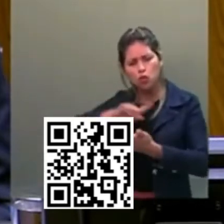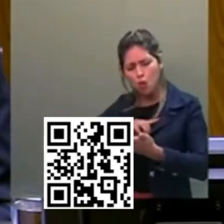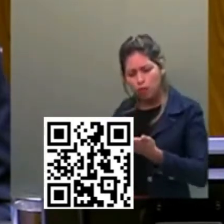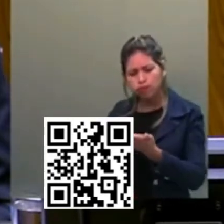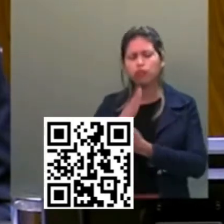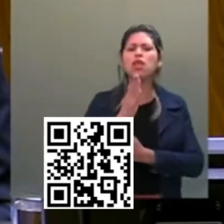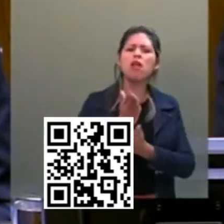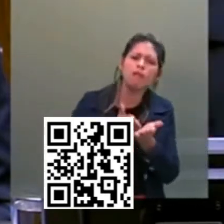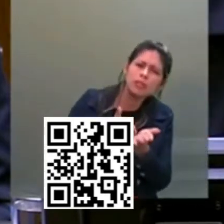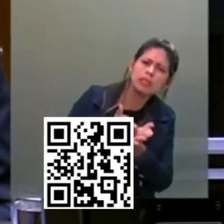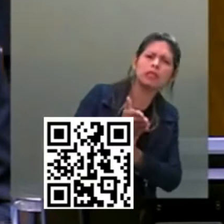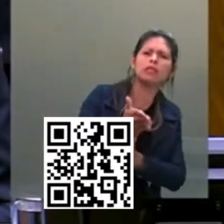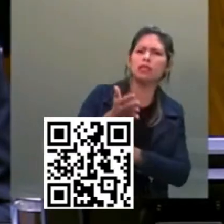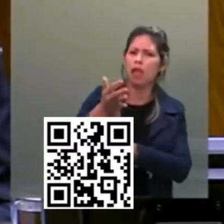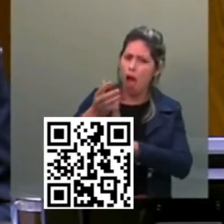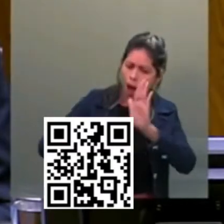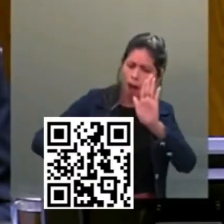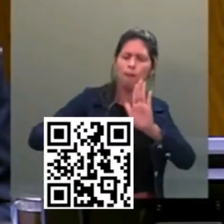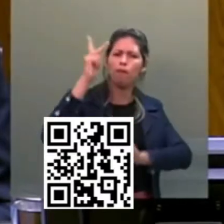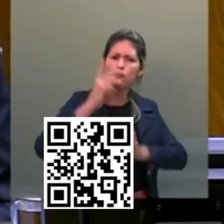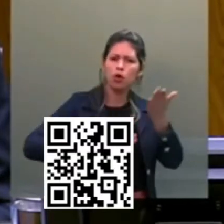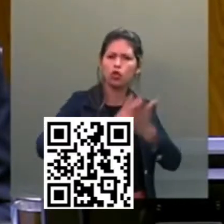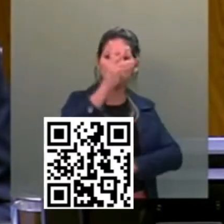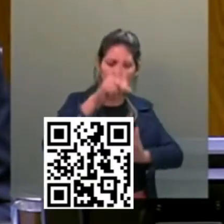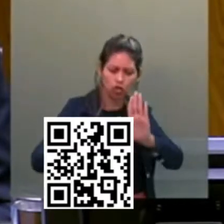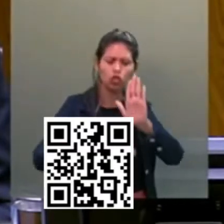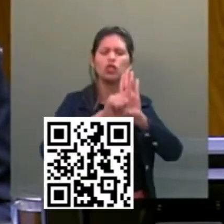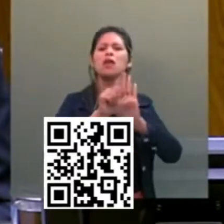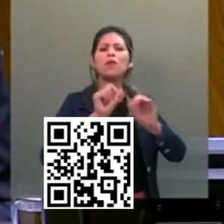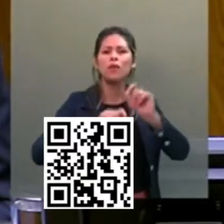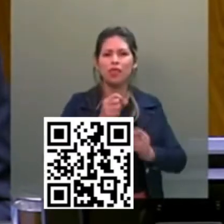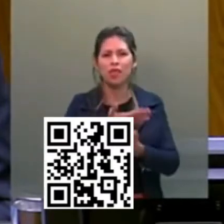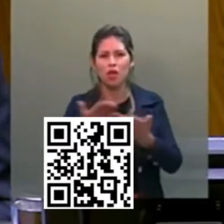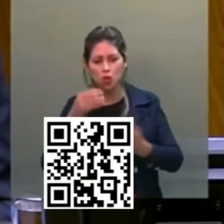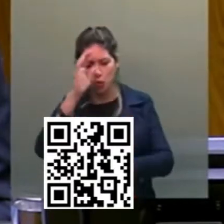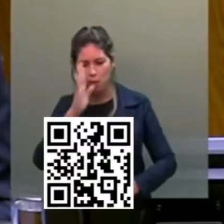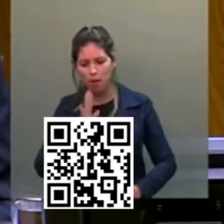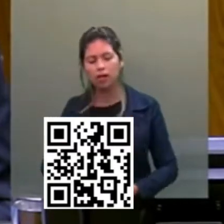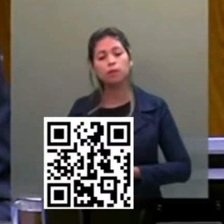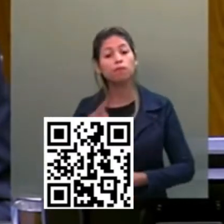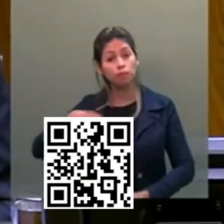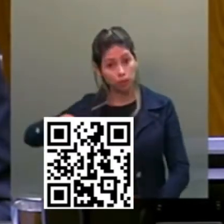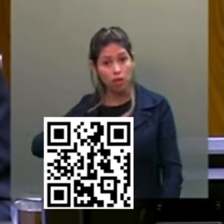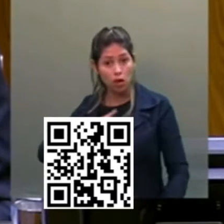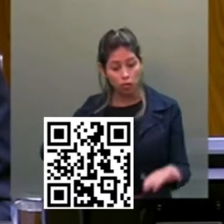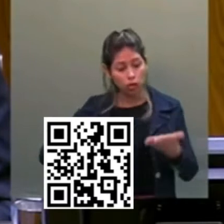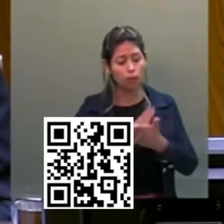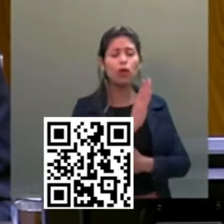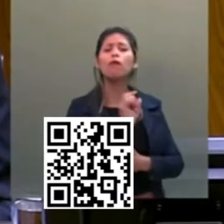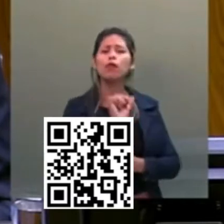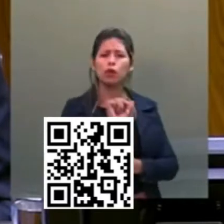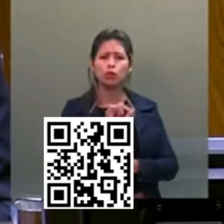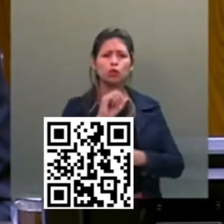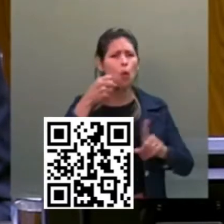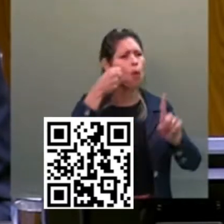que aprovamos projetos de grande importância para o Brasil. Como não poderia deixar de ser, aprovamos medidas legislativas de combate